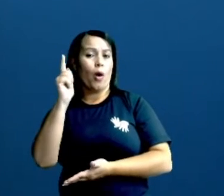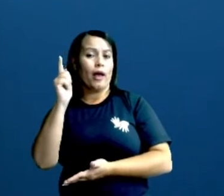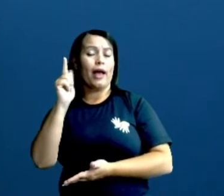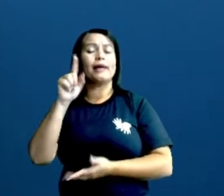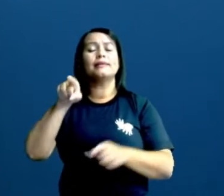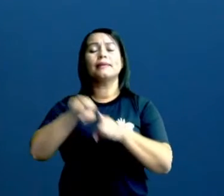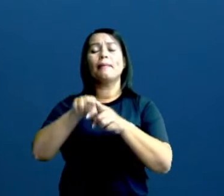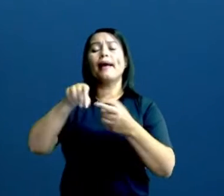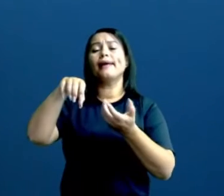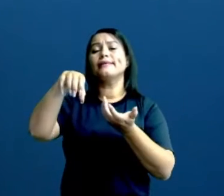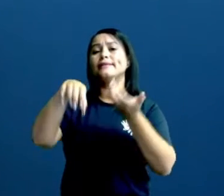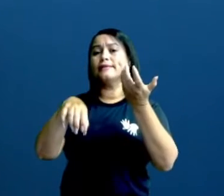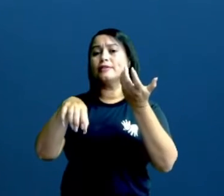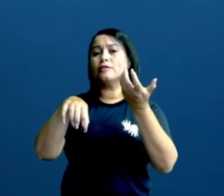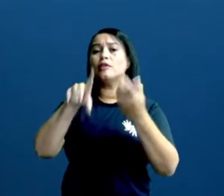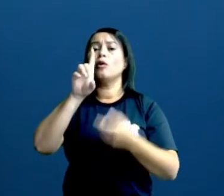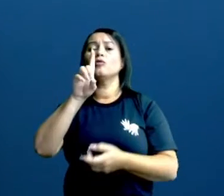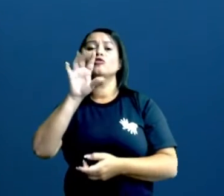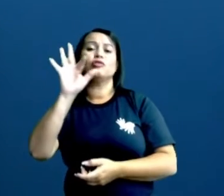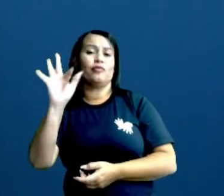vai ter